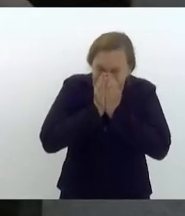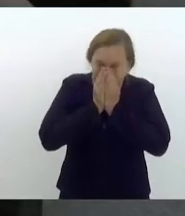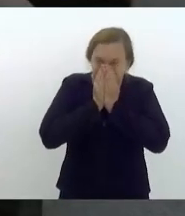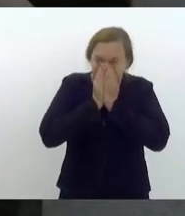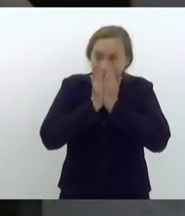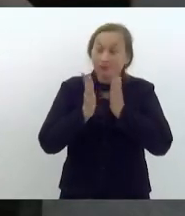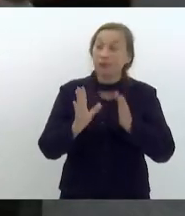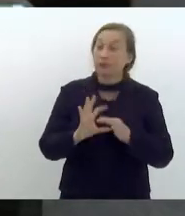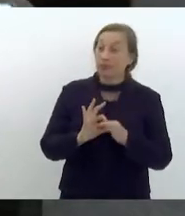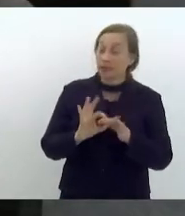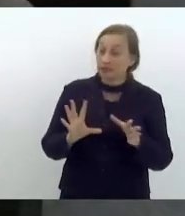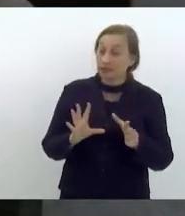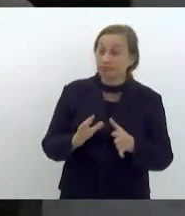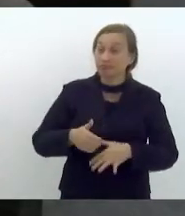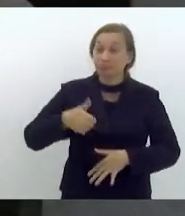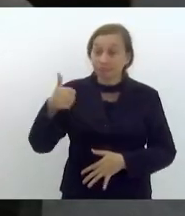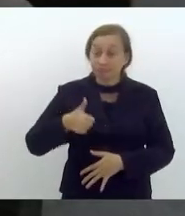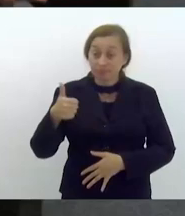questão